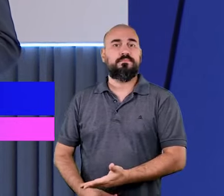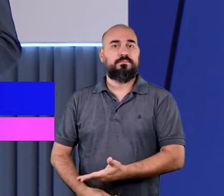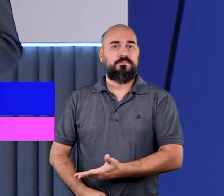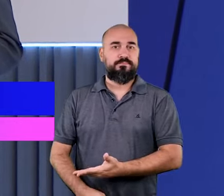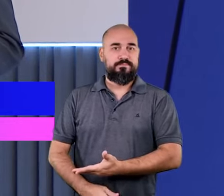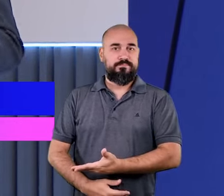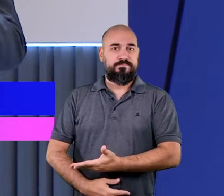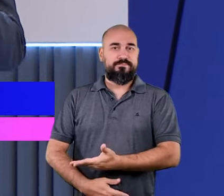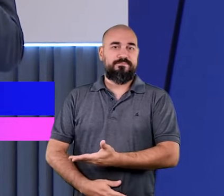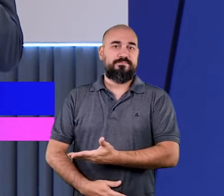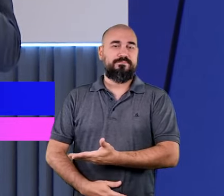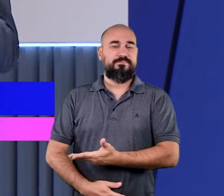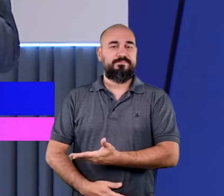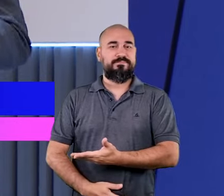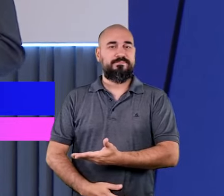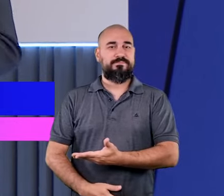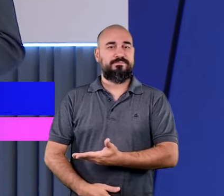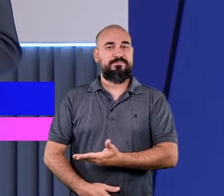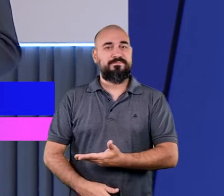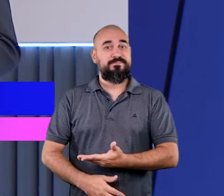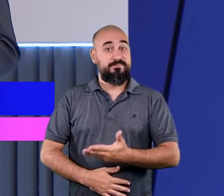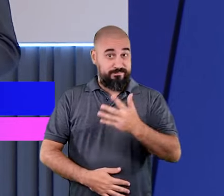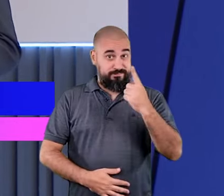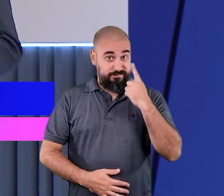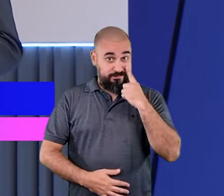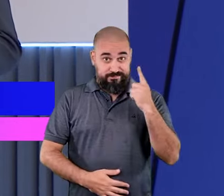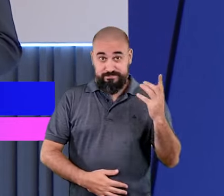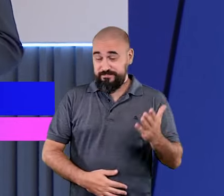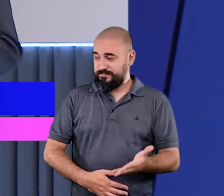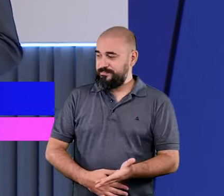novotempo.com/escola bíblica. Outra vez,